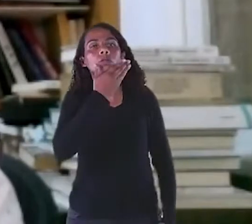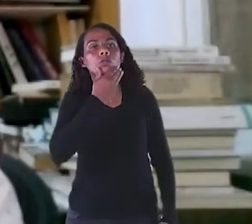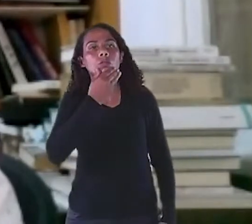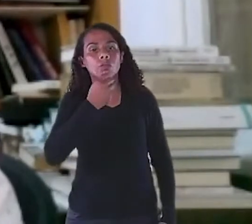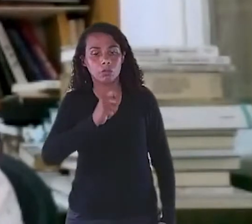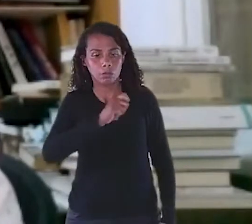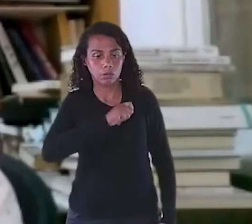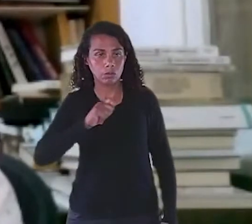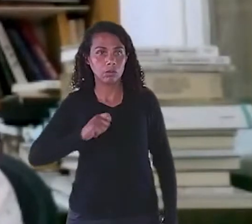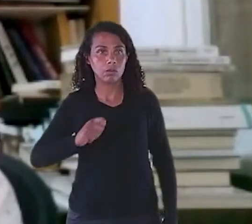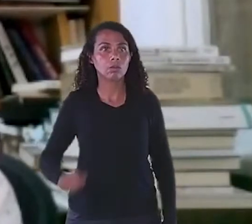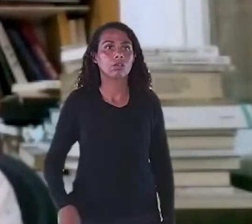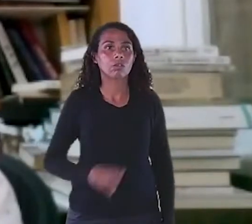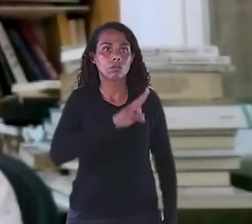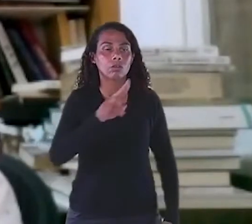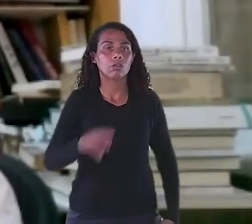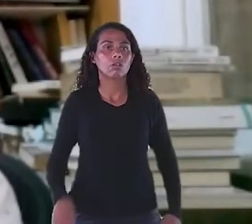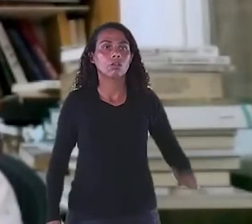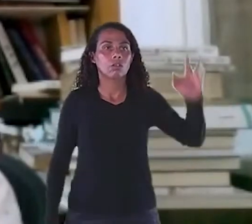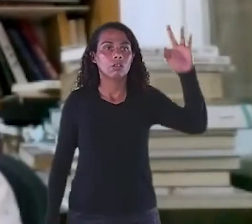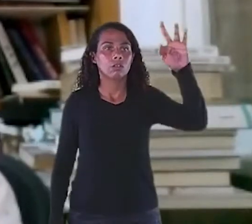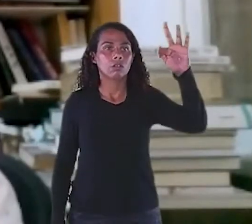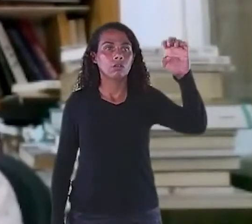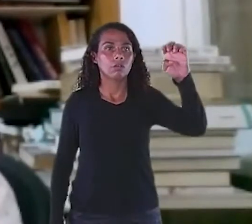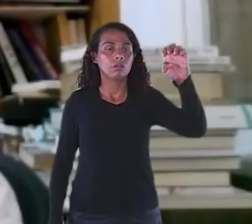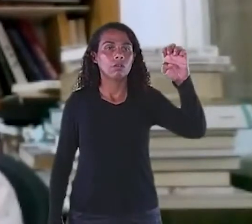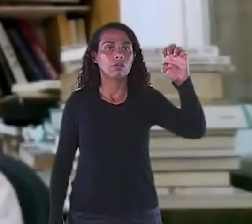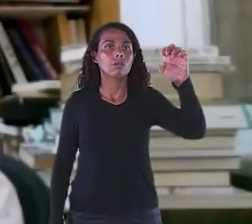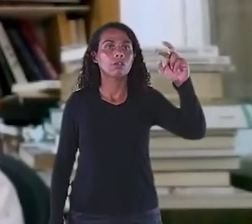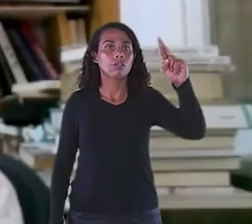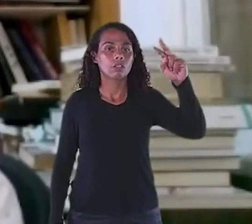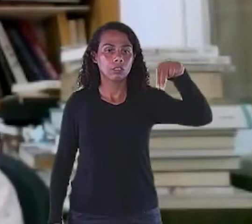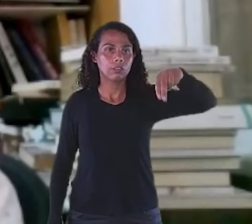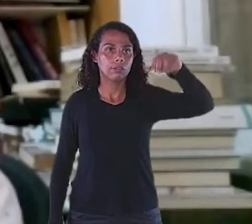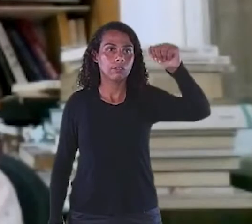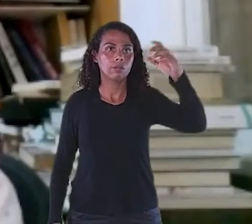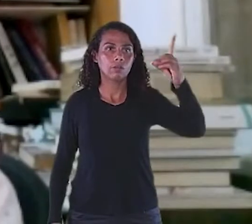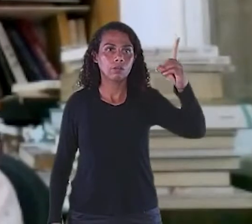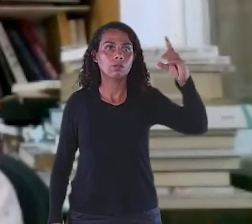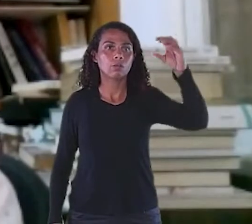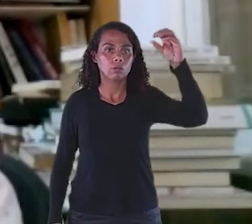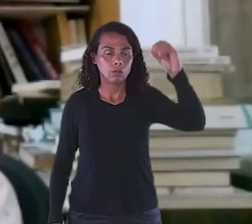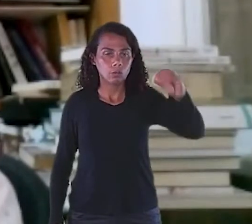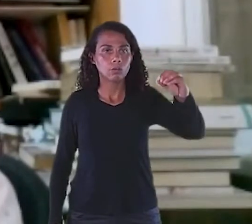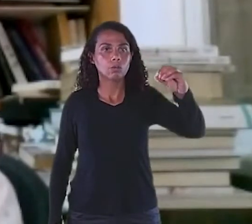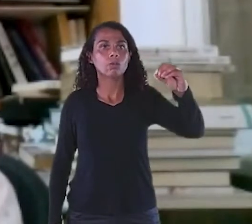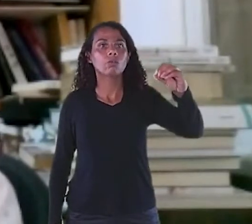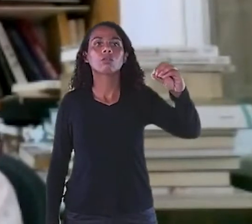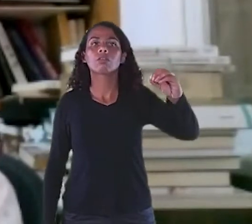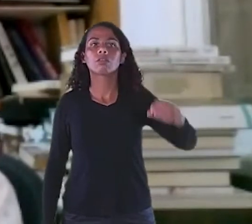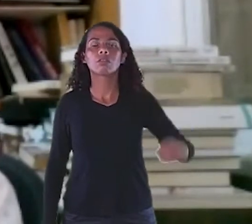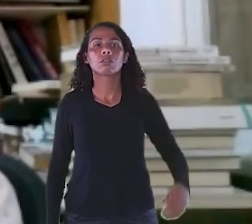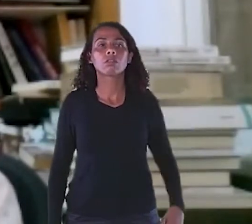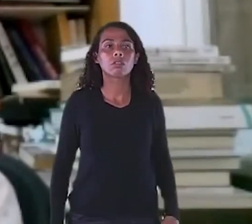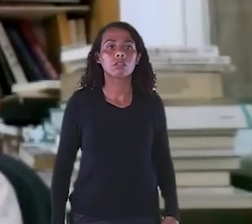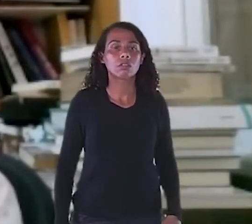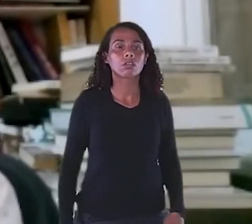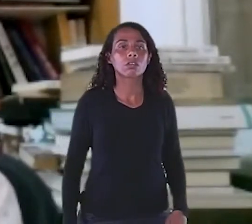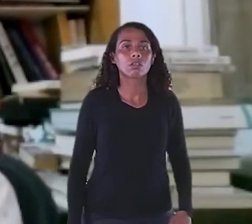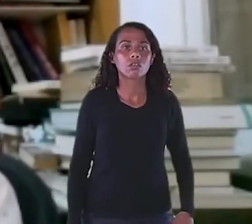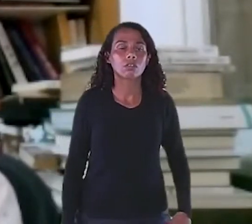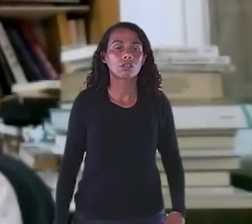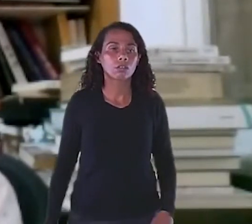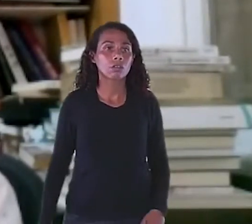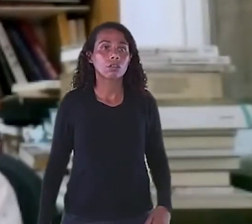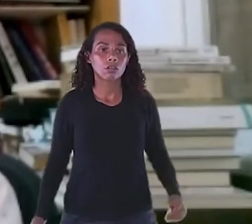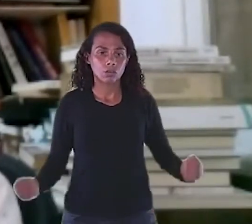que veio a se tornar um letrista conhecido com Travessia. parceria lá com o Milton Nascimento, aí por essa